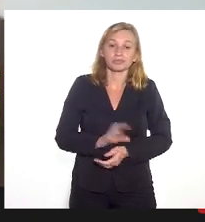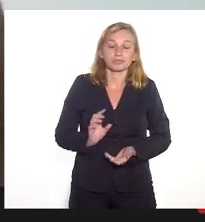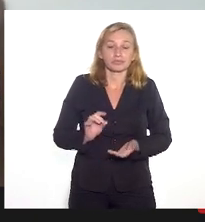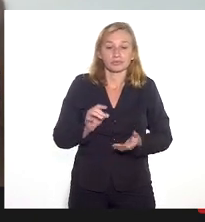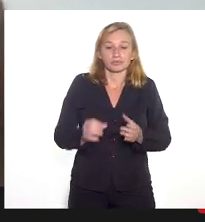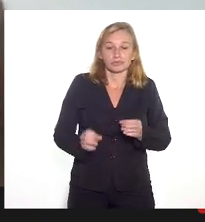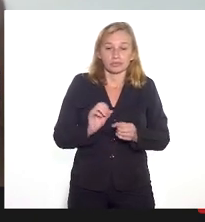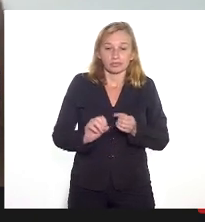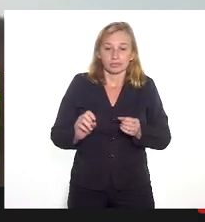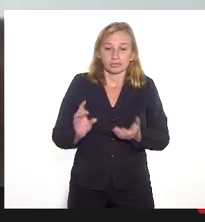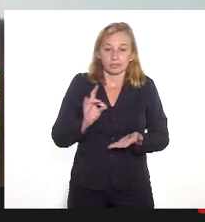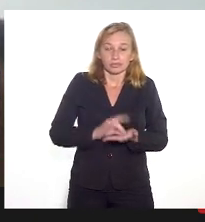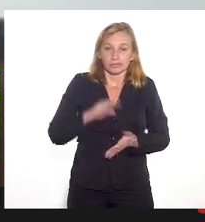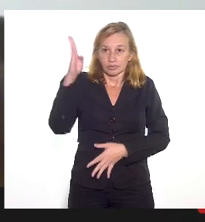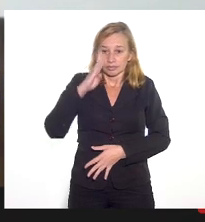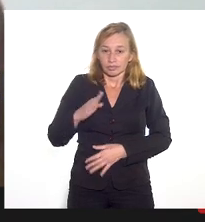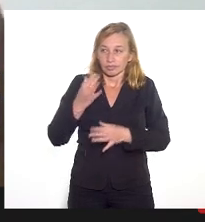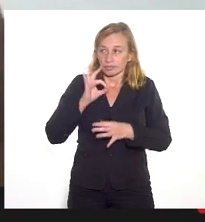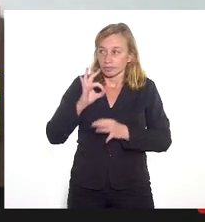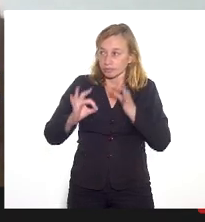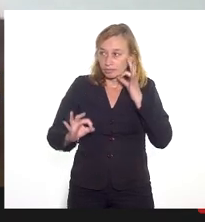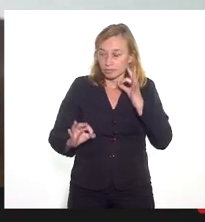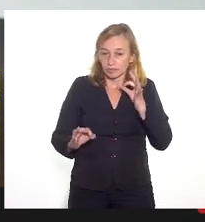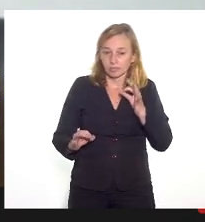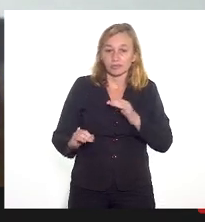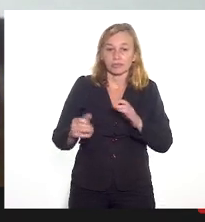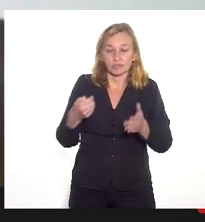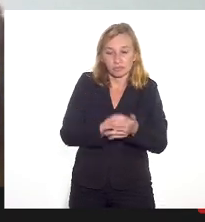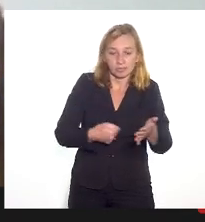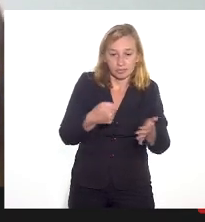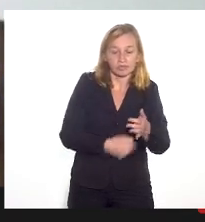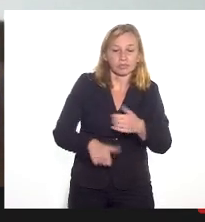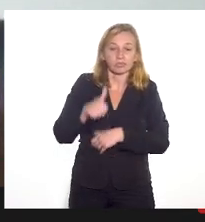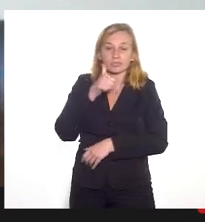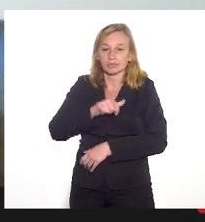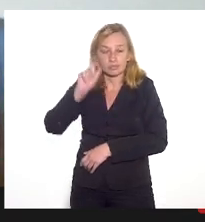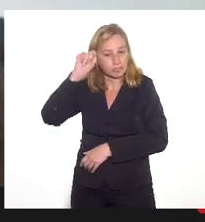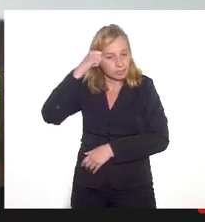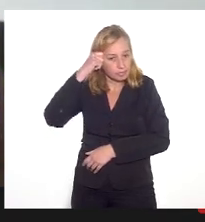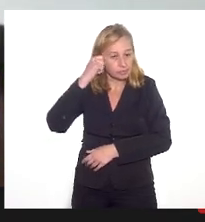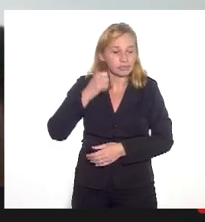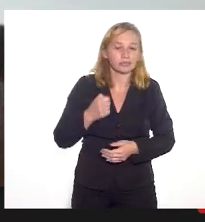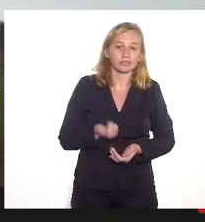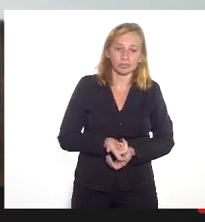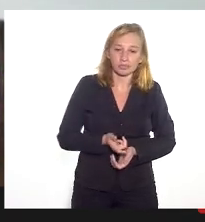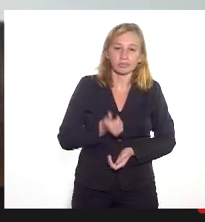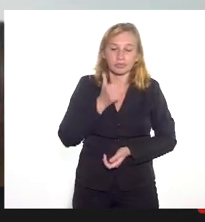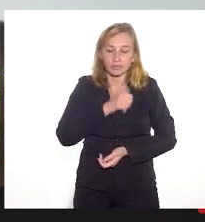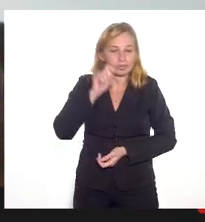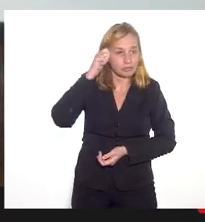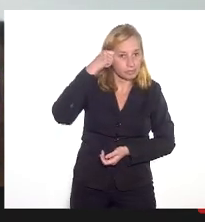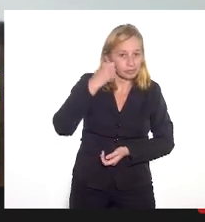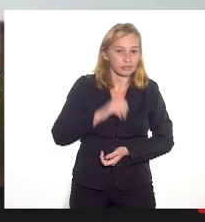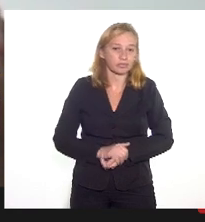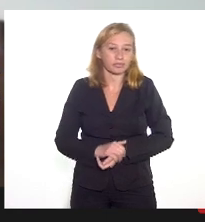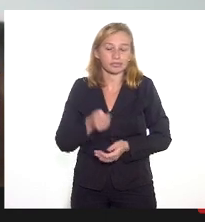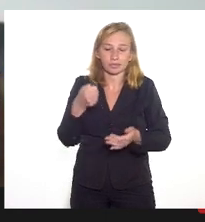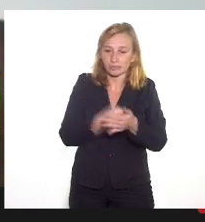aí eu não vou me estender muito, que é a luta das mulheres, a luta dos negros, a luta das mulheres negras, a luta